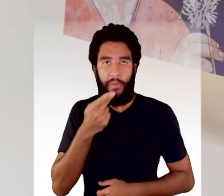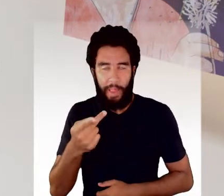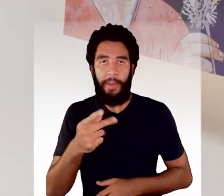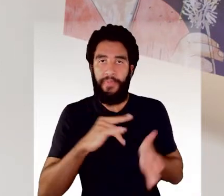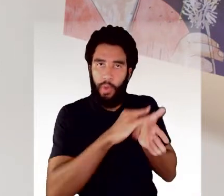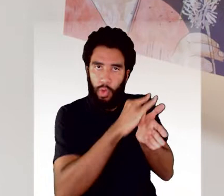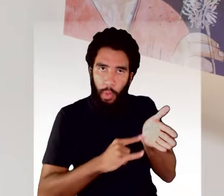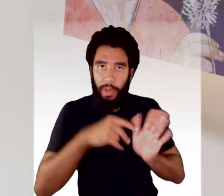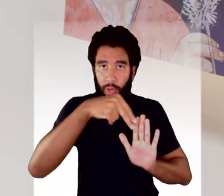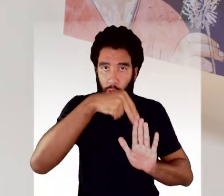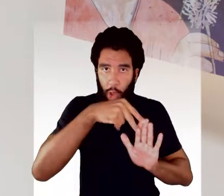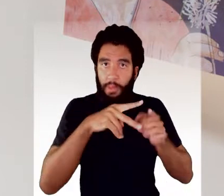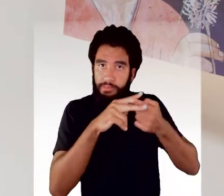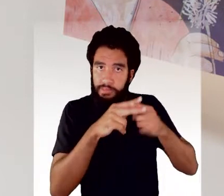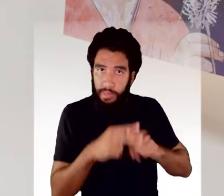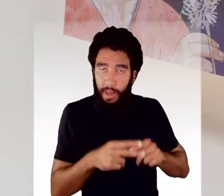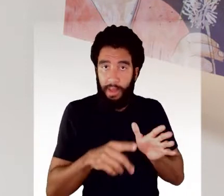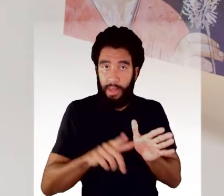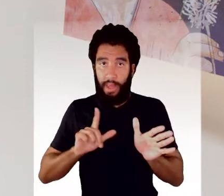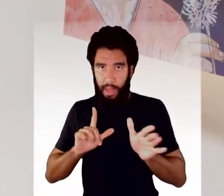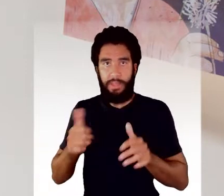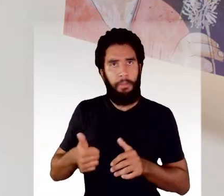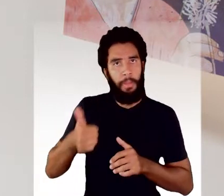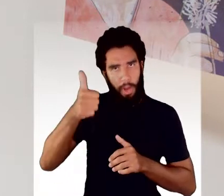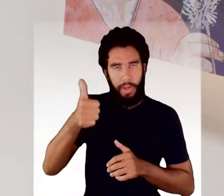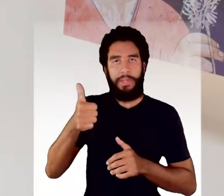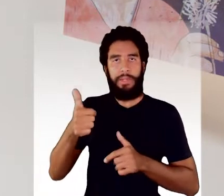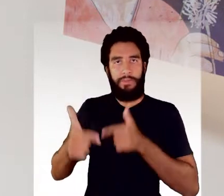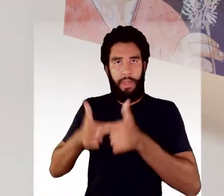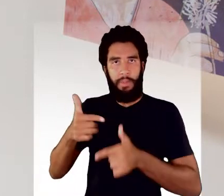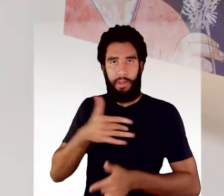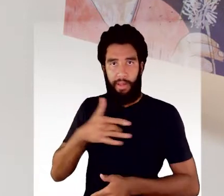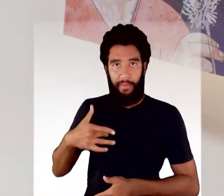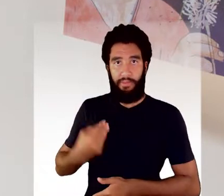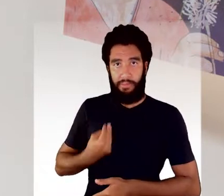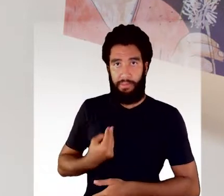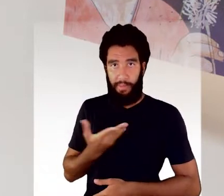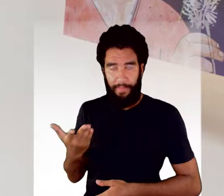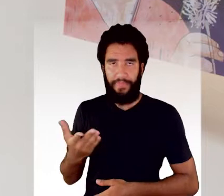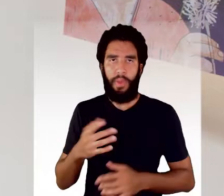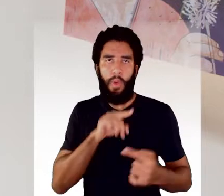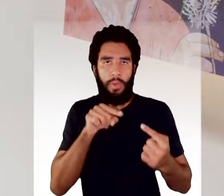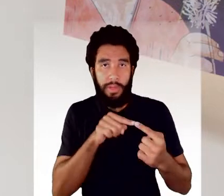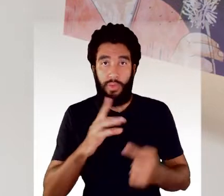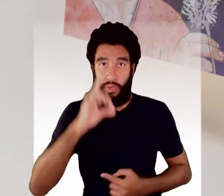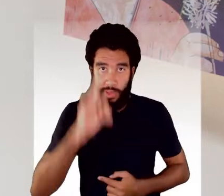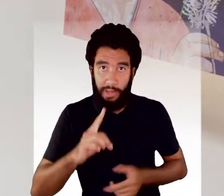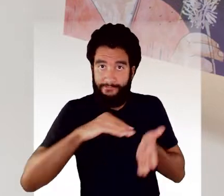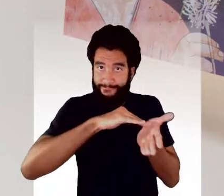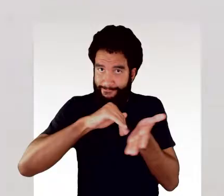defendendo a alteração da norma, que trazia melhorias nas condições de trabalho desses empregados. O objetivo é retirar direitos